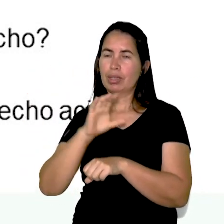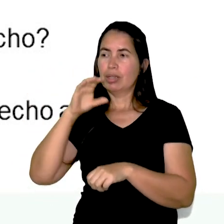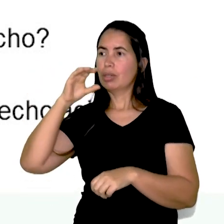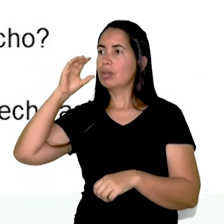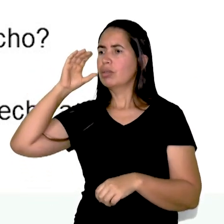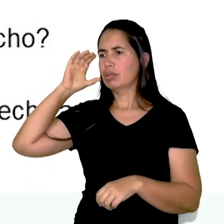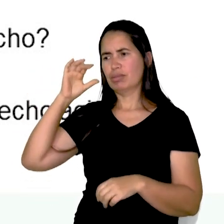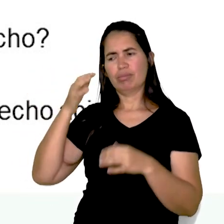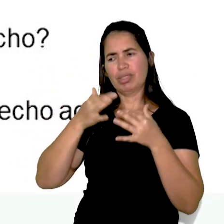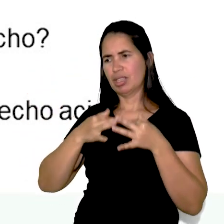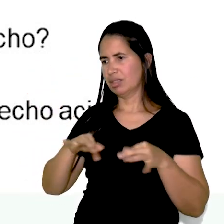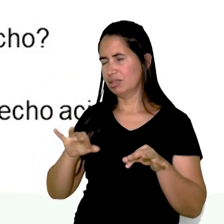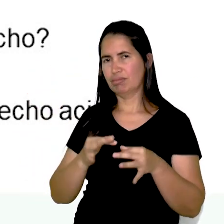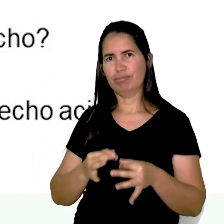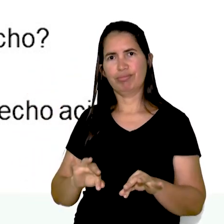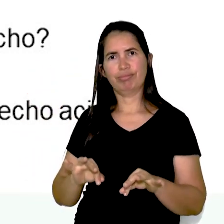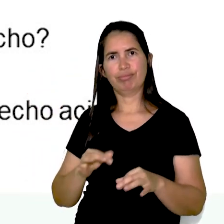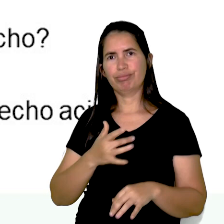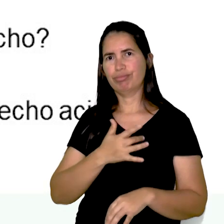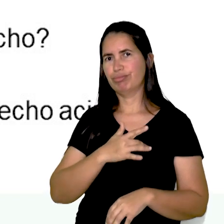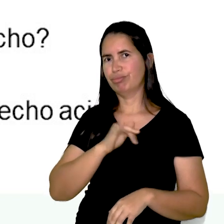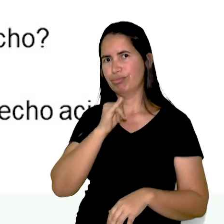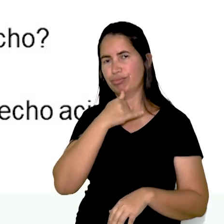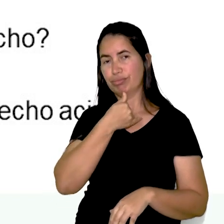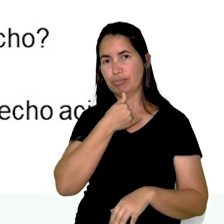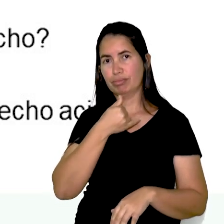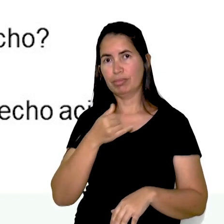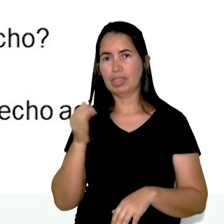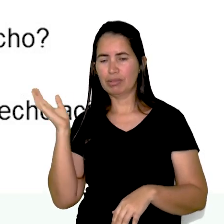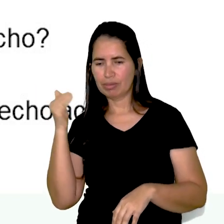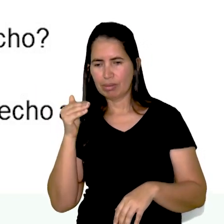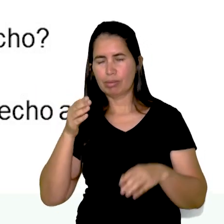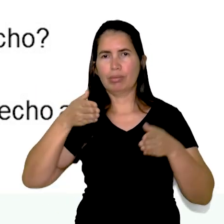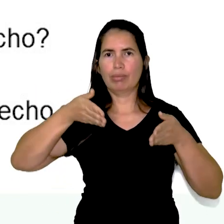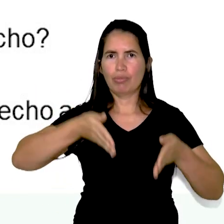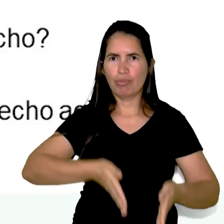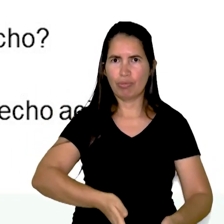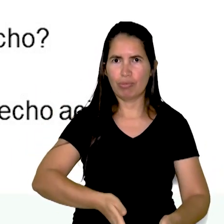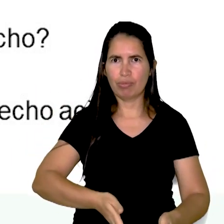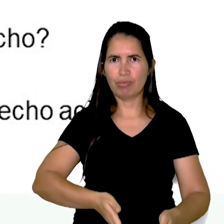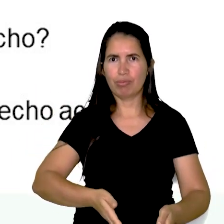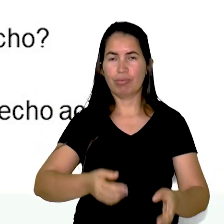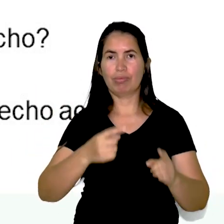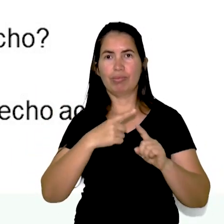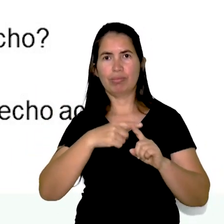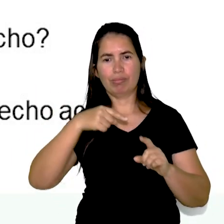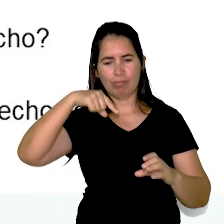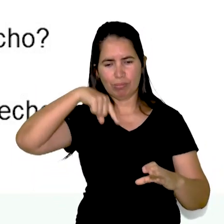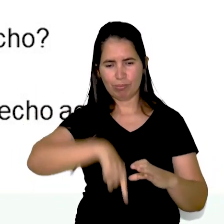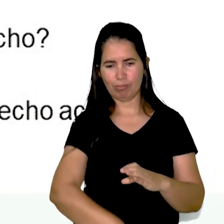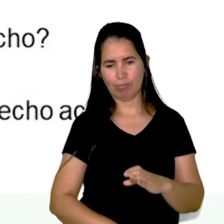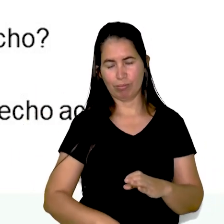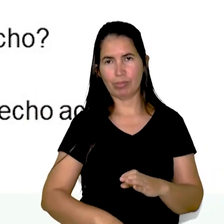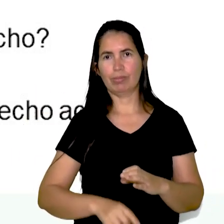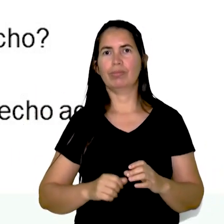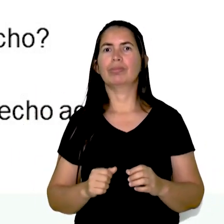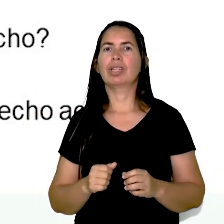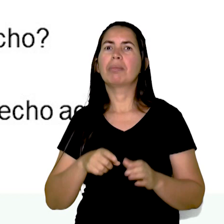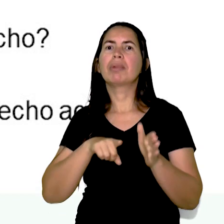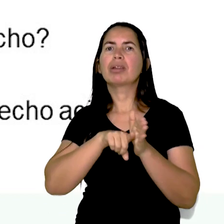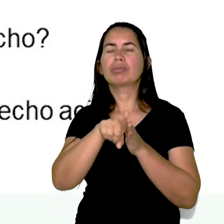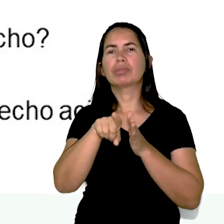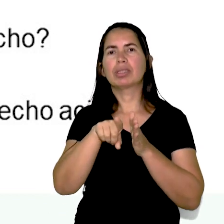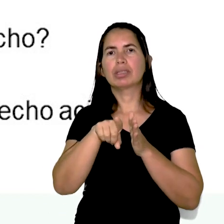Que humilhação! Vamos para o cemitério curtir as mágoas de uma cova funda. A pergunta